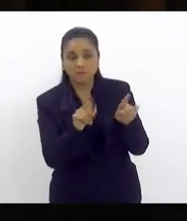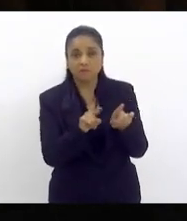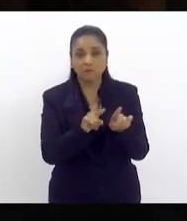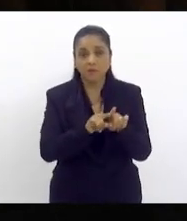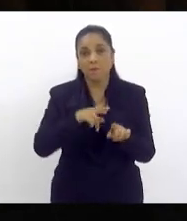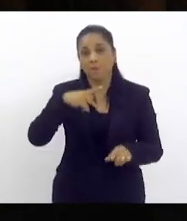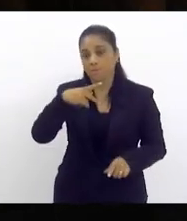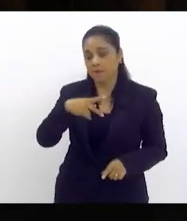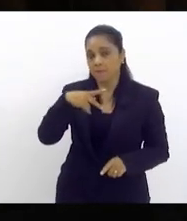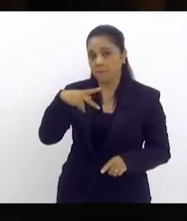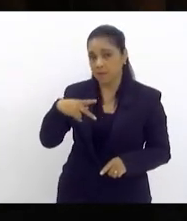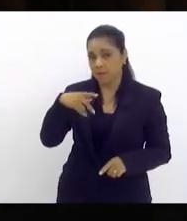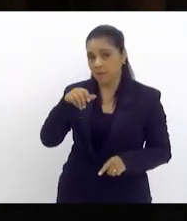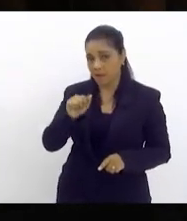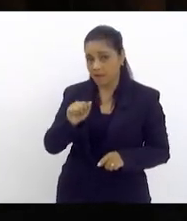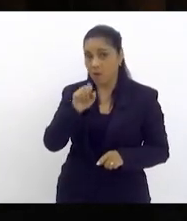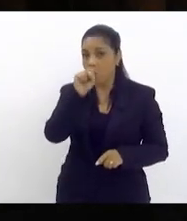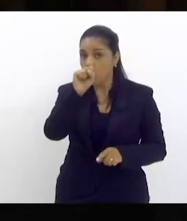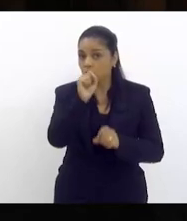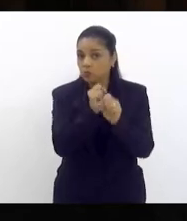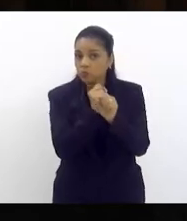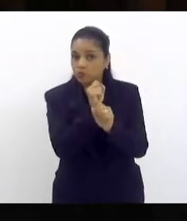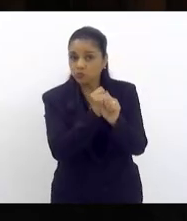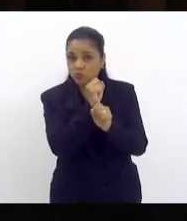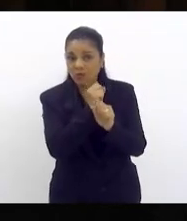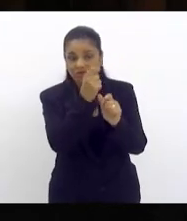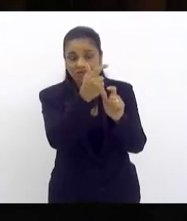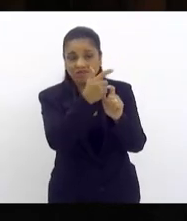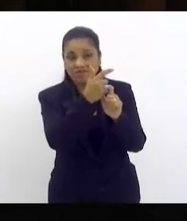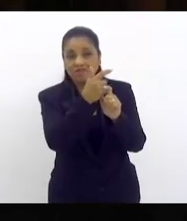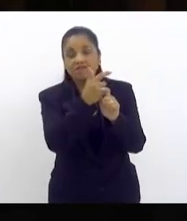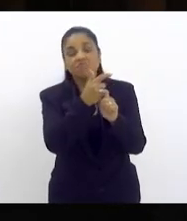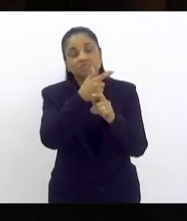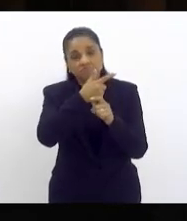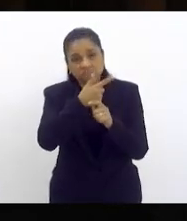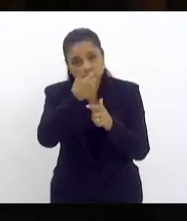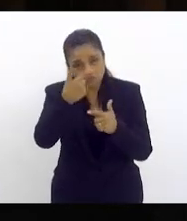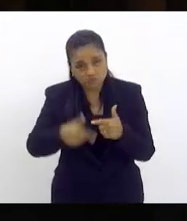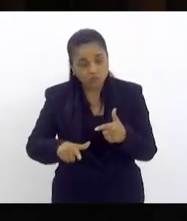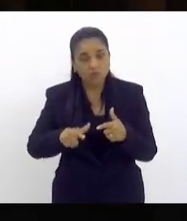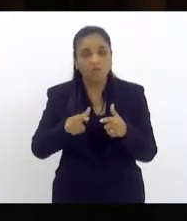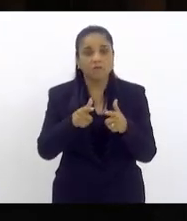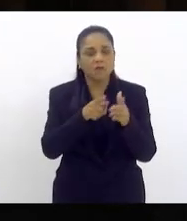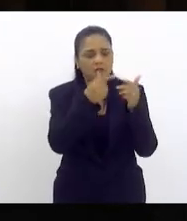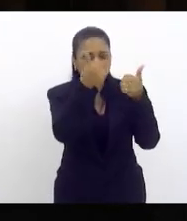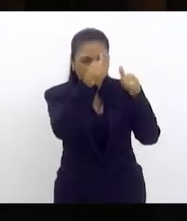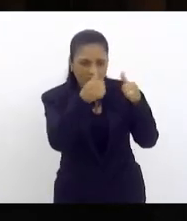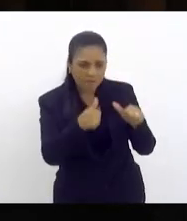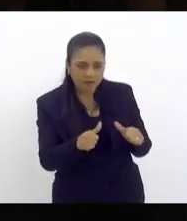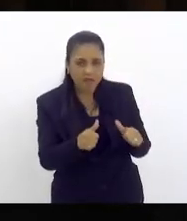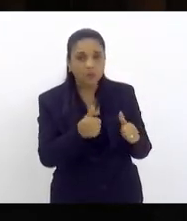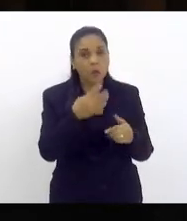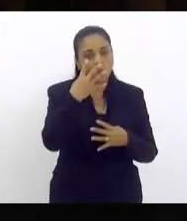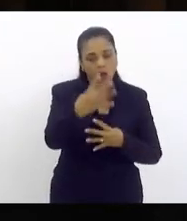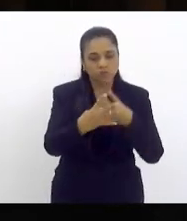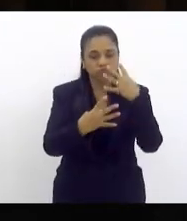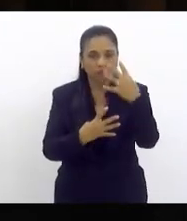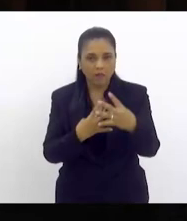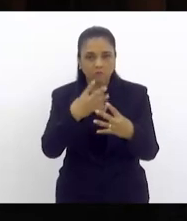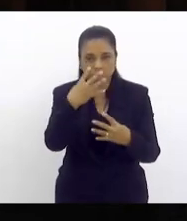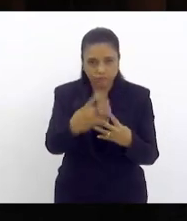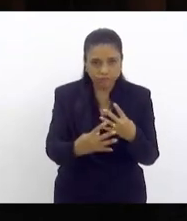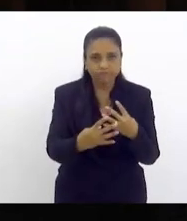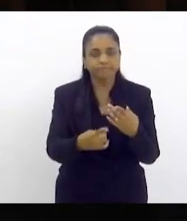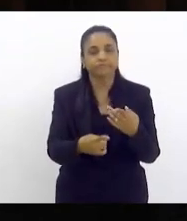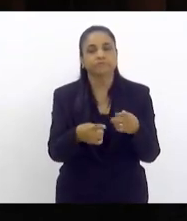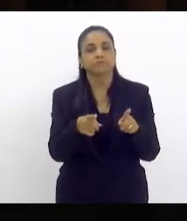PPA, com a duração de 8 anos, devendo ser revisitado a cada 4 anos. Nesse sentido, já tivemos também